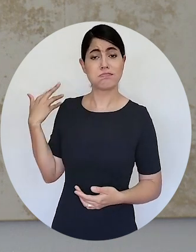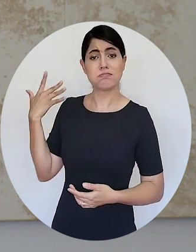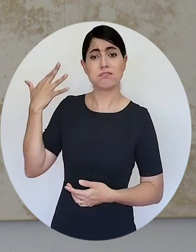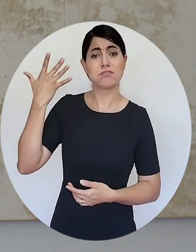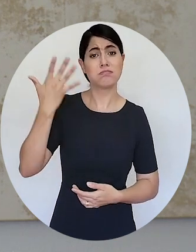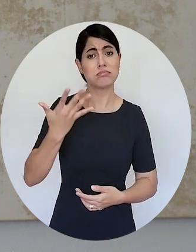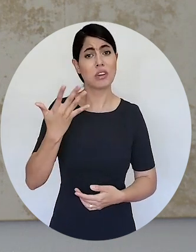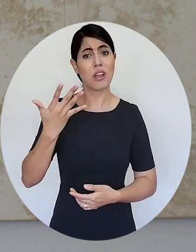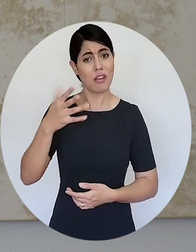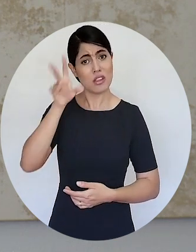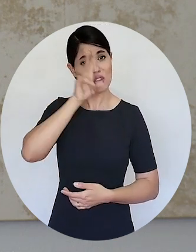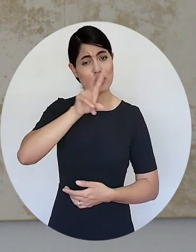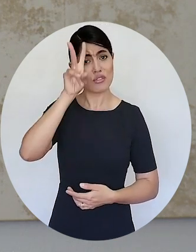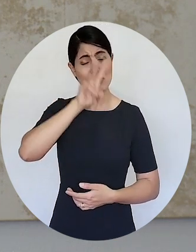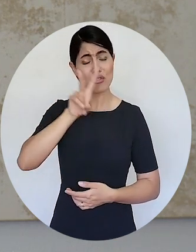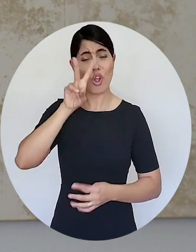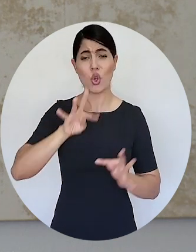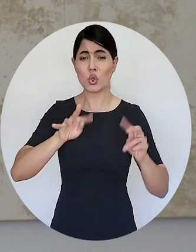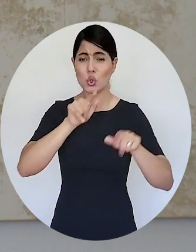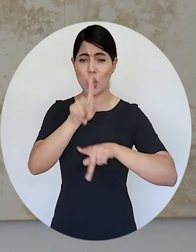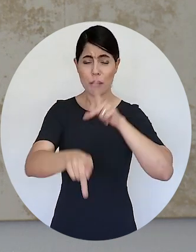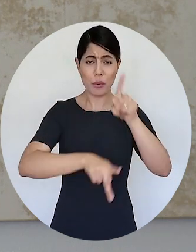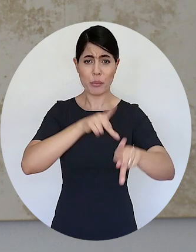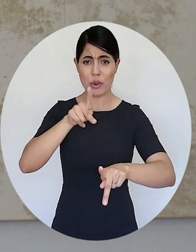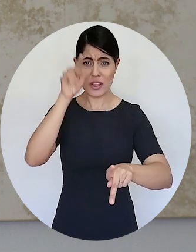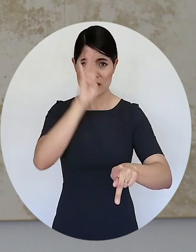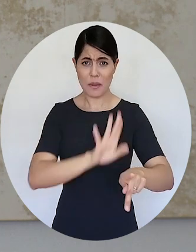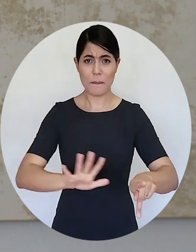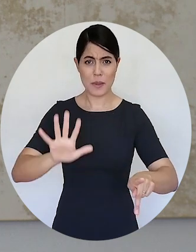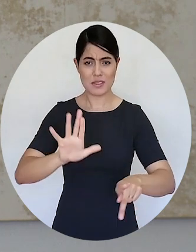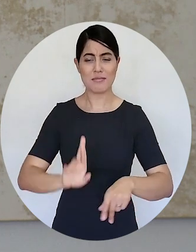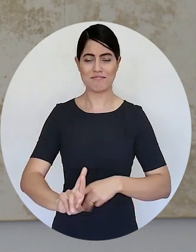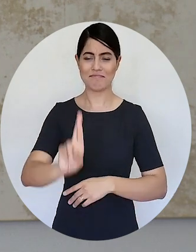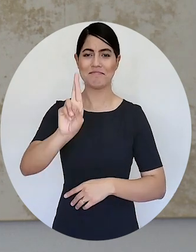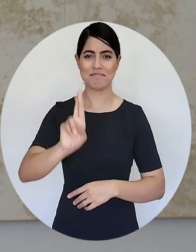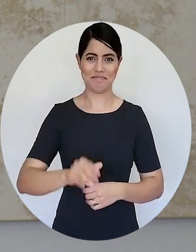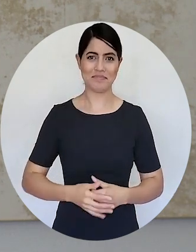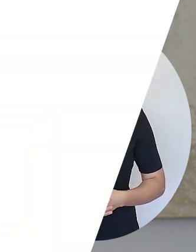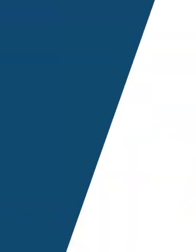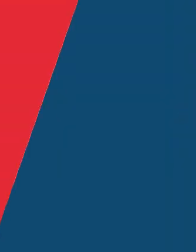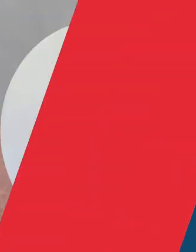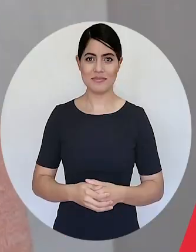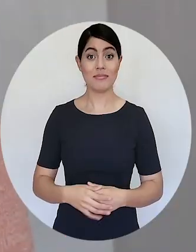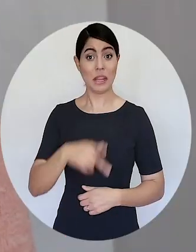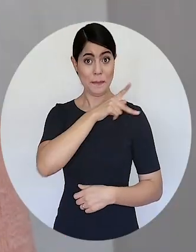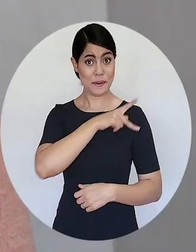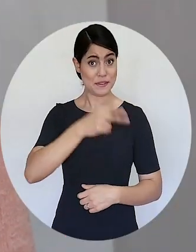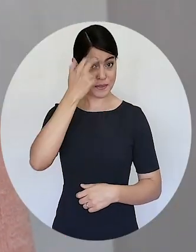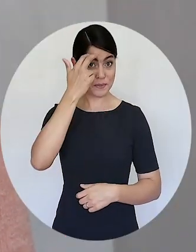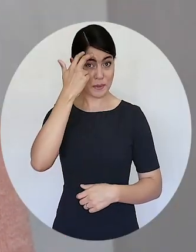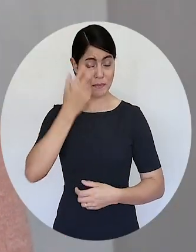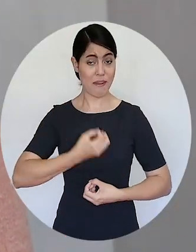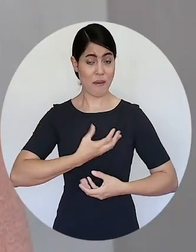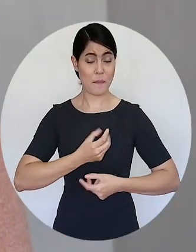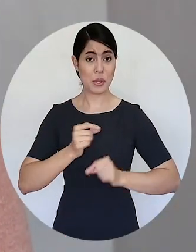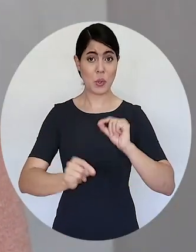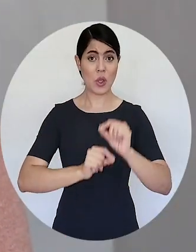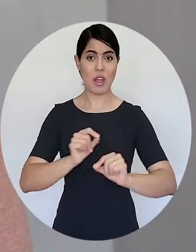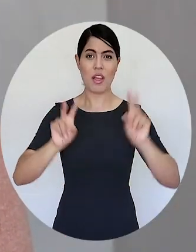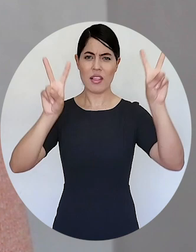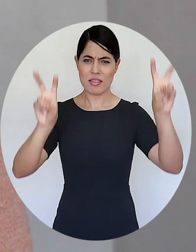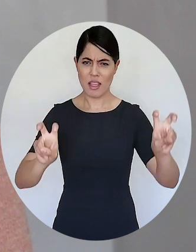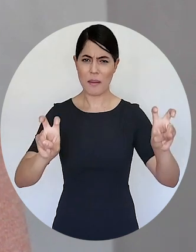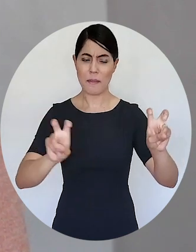advocacia historicamente é porta-voz dos melhores anseios da população brasileira. O presidente nacional da Ordem